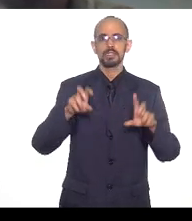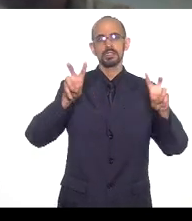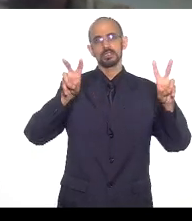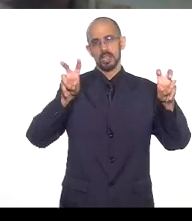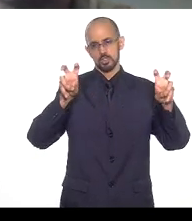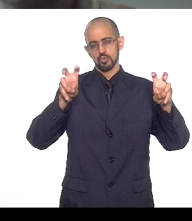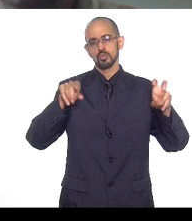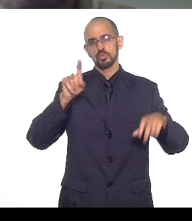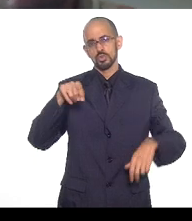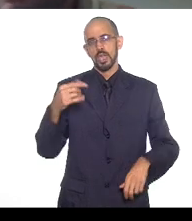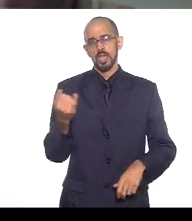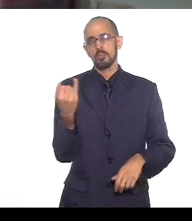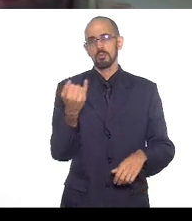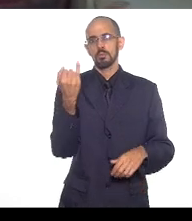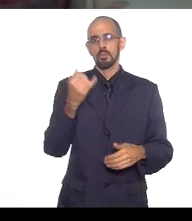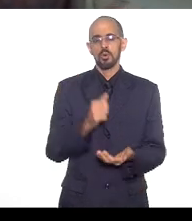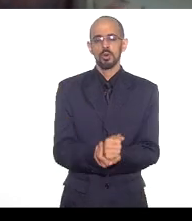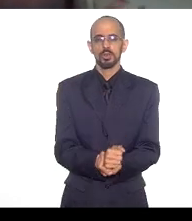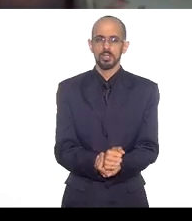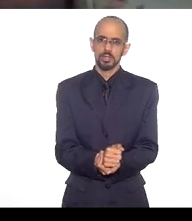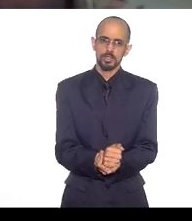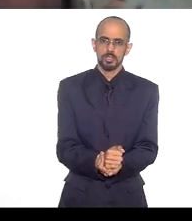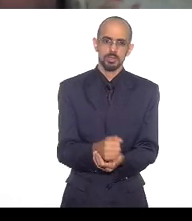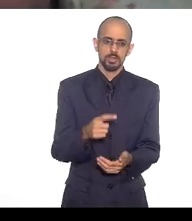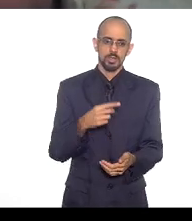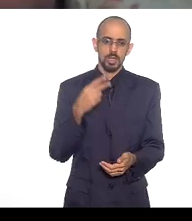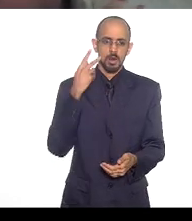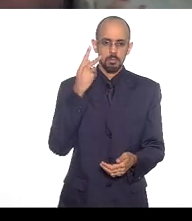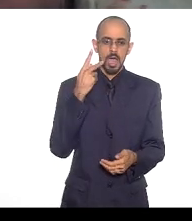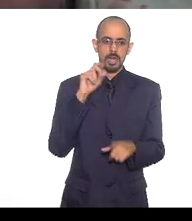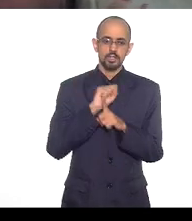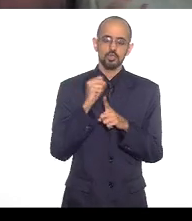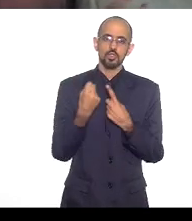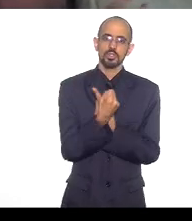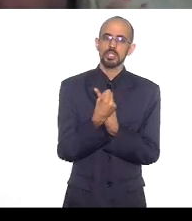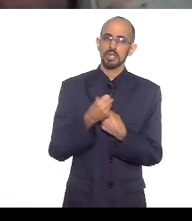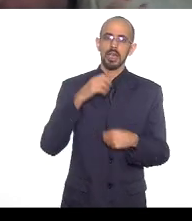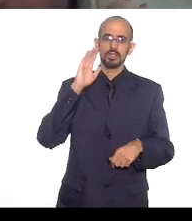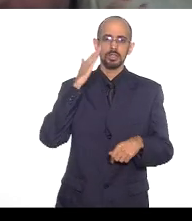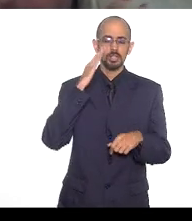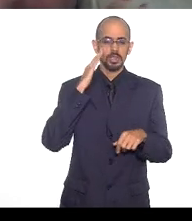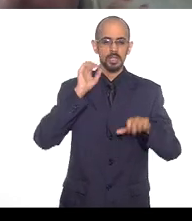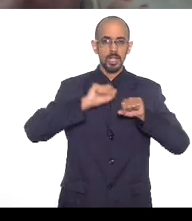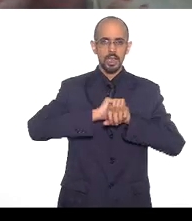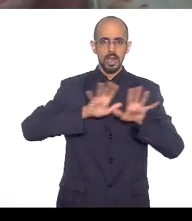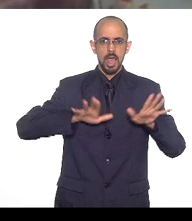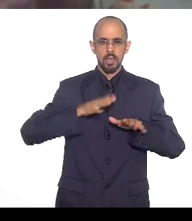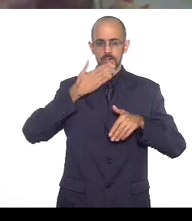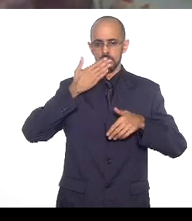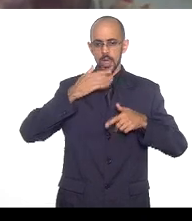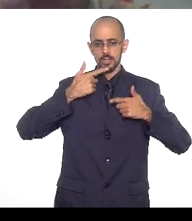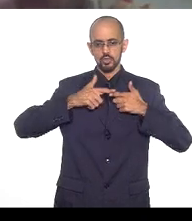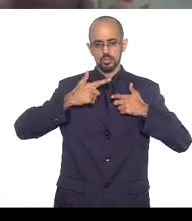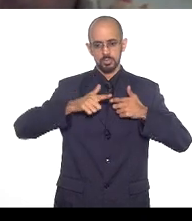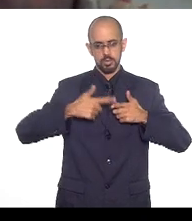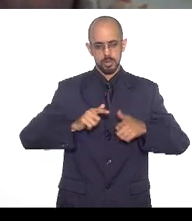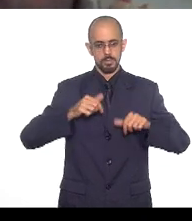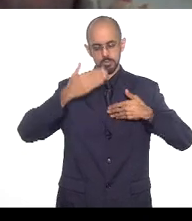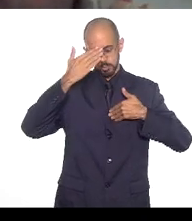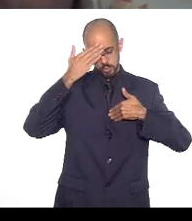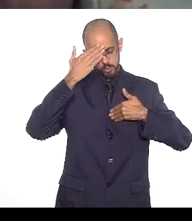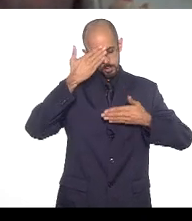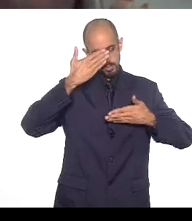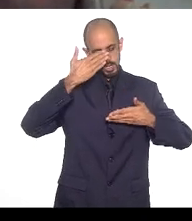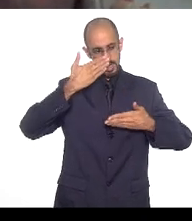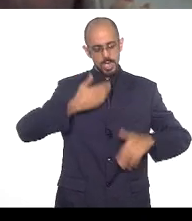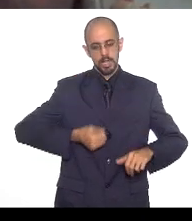são, sim, essenciais para que a sociedade entenda com o que ela está lidando. Muito obrigada pelo